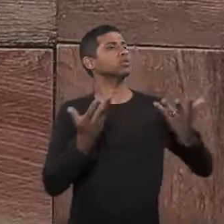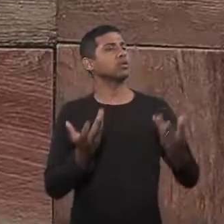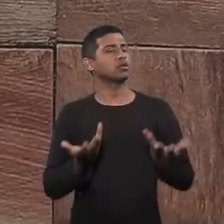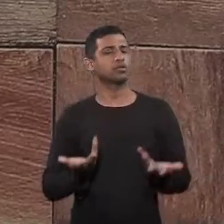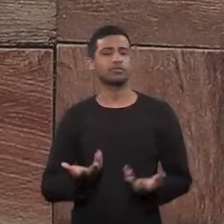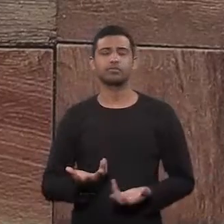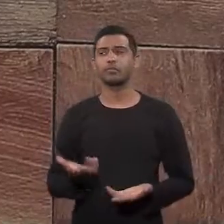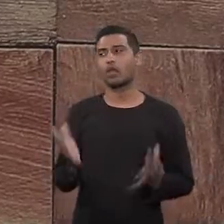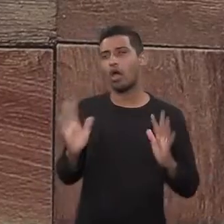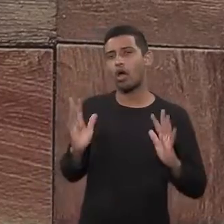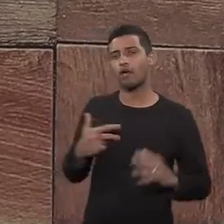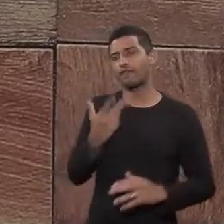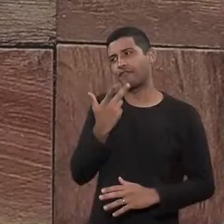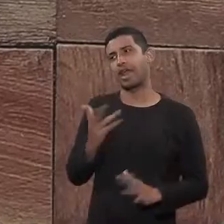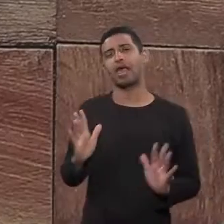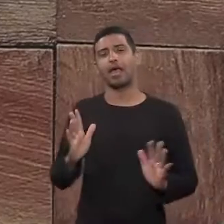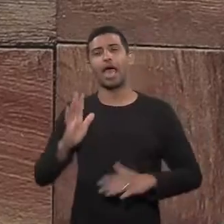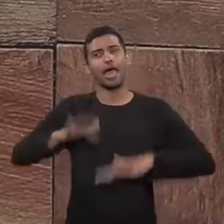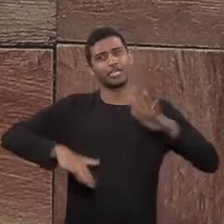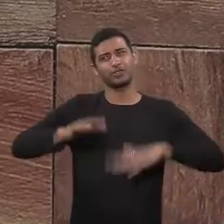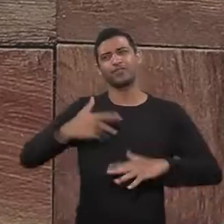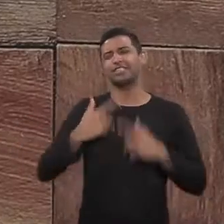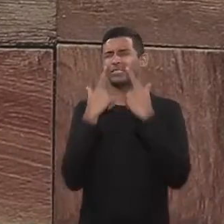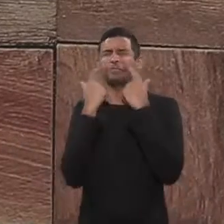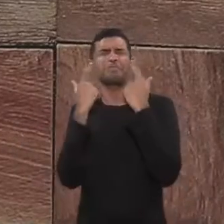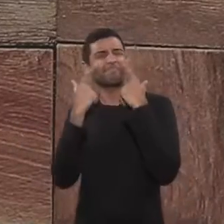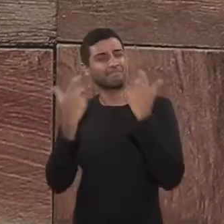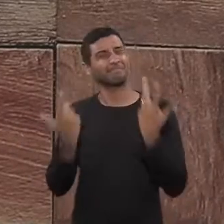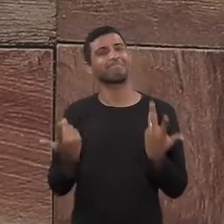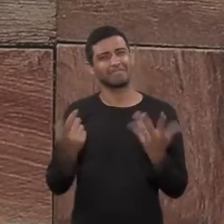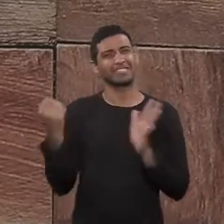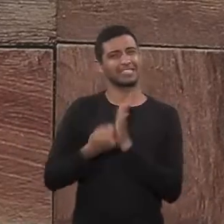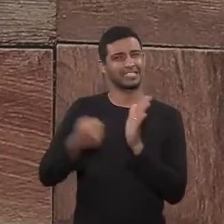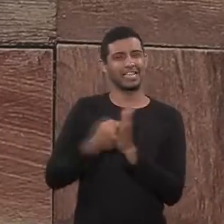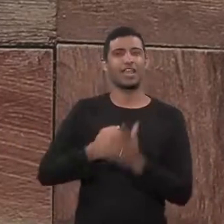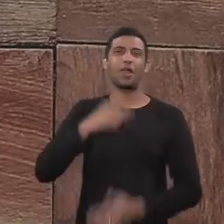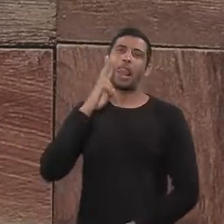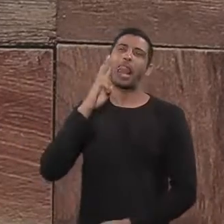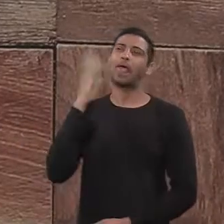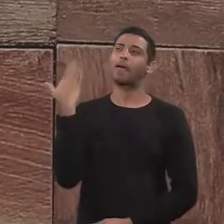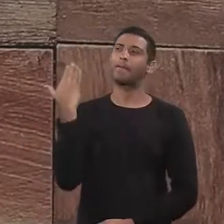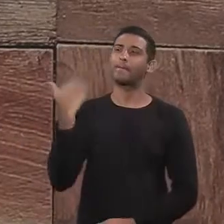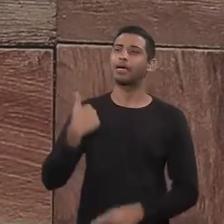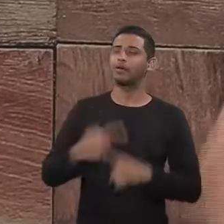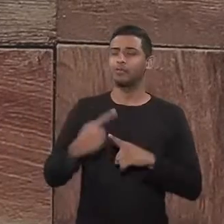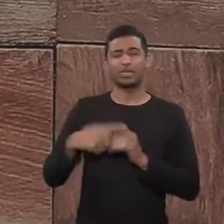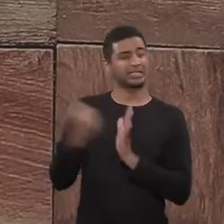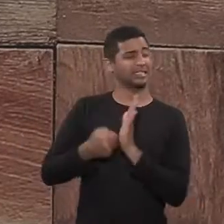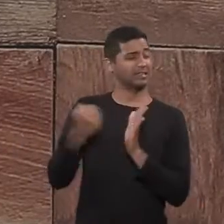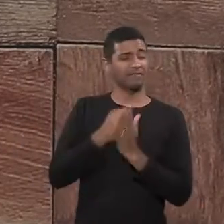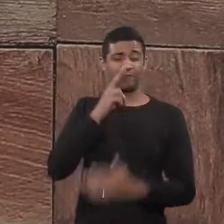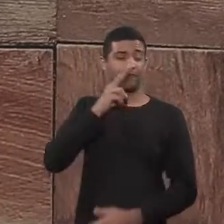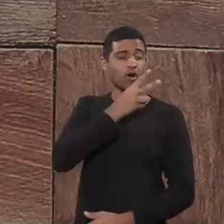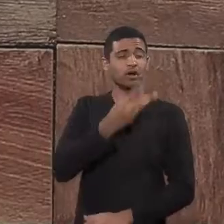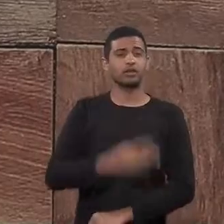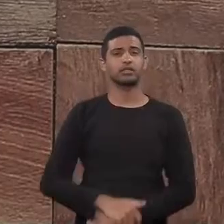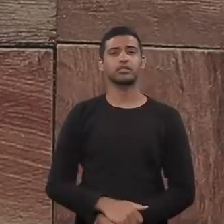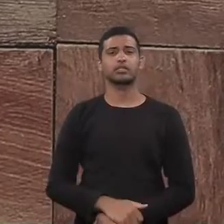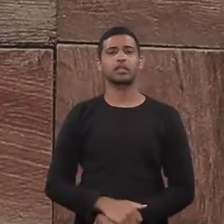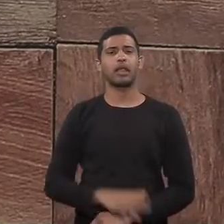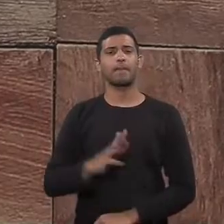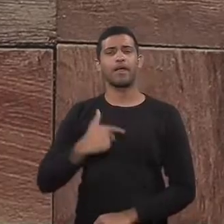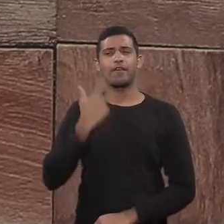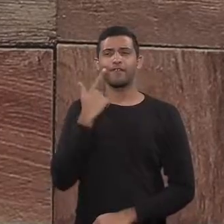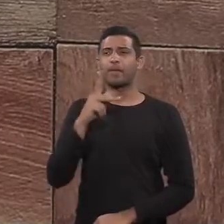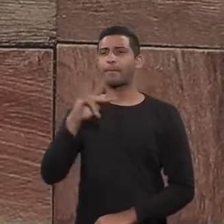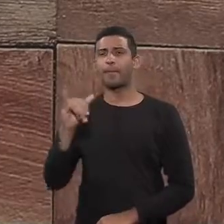impulsionava? Eu não vou negar que havia vezes que eu saía chorando da aula, né? Eu lembro, assim, porque era realmente muito exigente. Mas eu